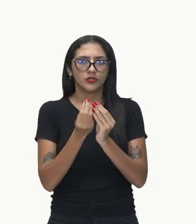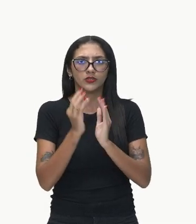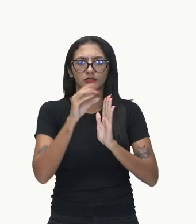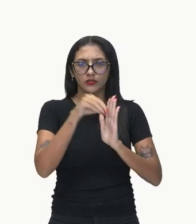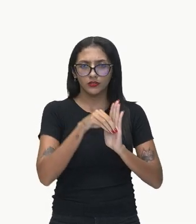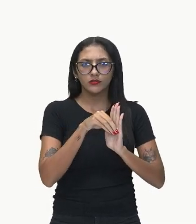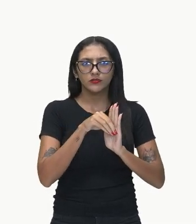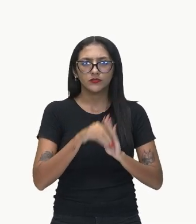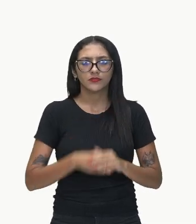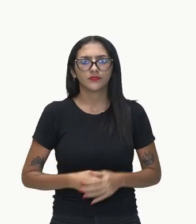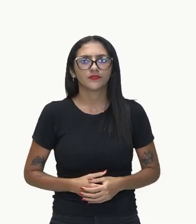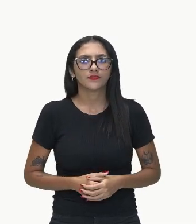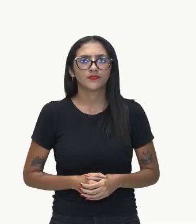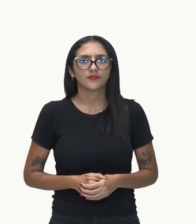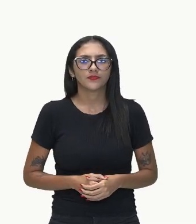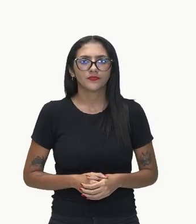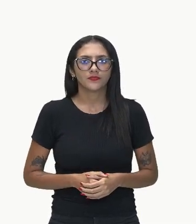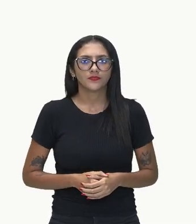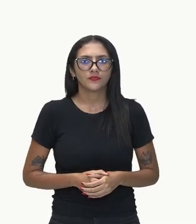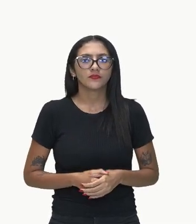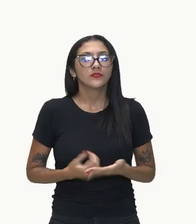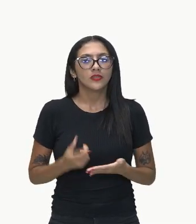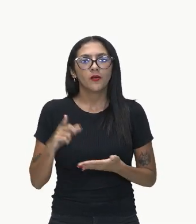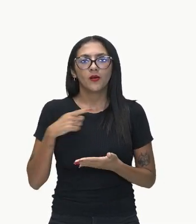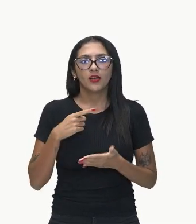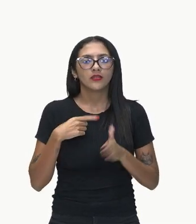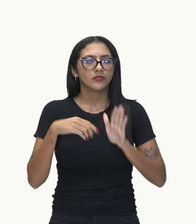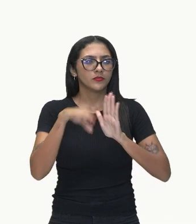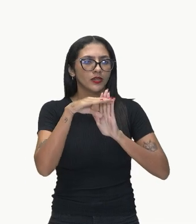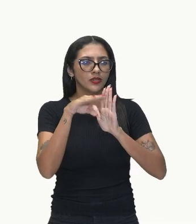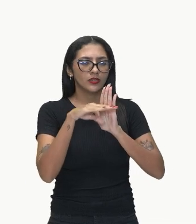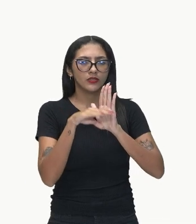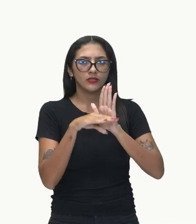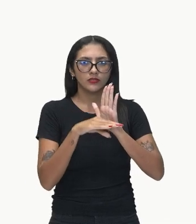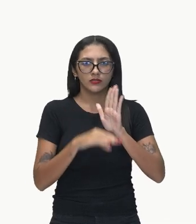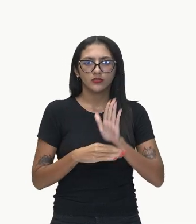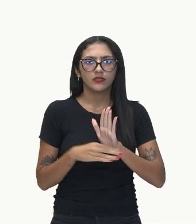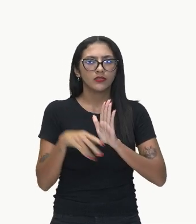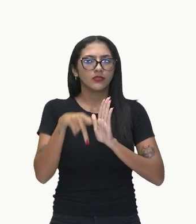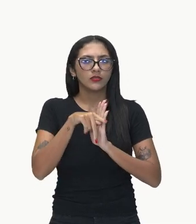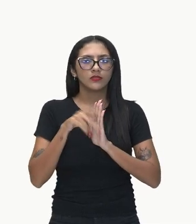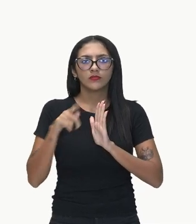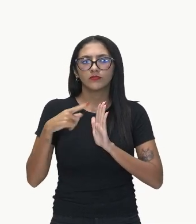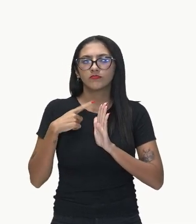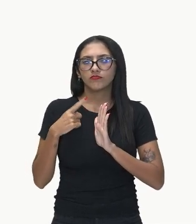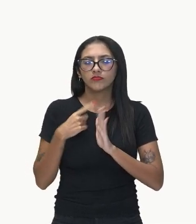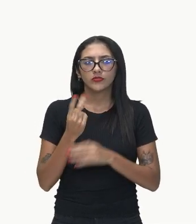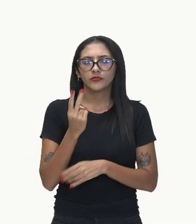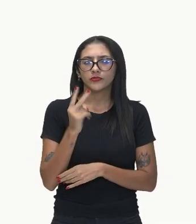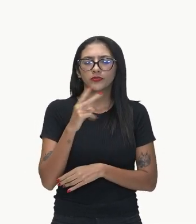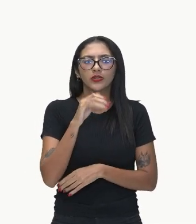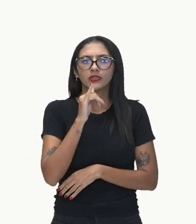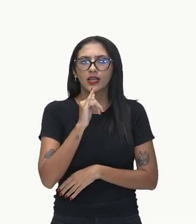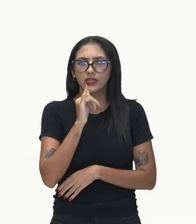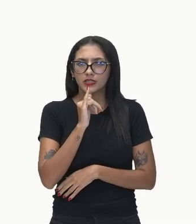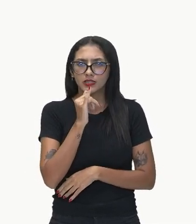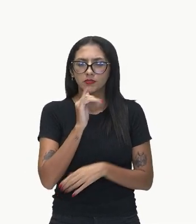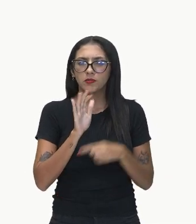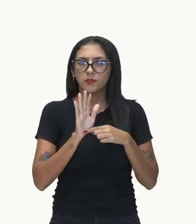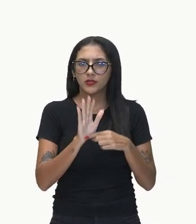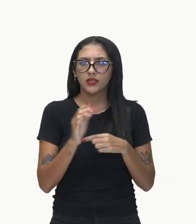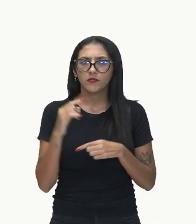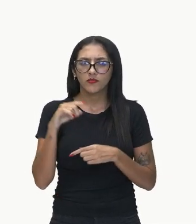fechada, correto? Então, essa é uma classificação aí eu trouxe 2 exemplos aqui para vocês de